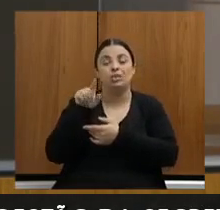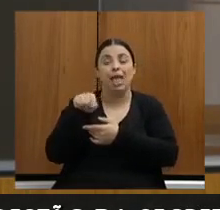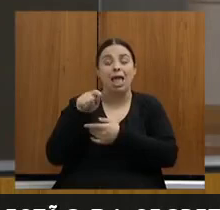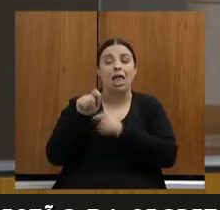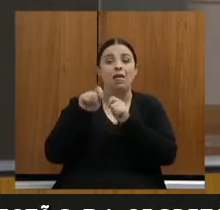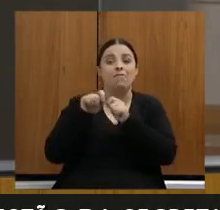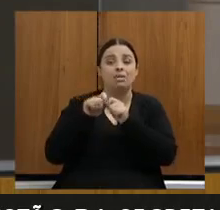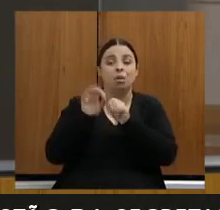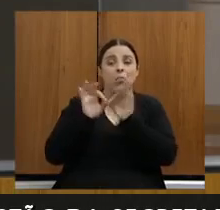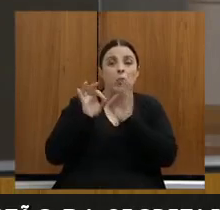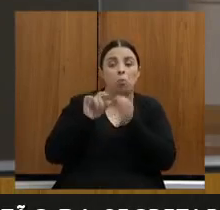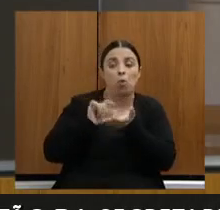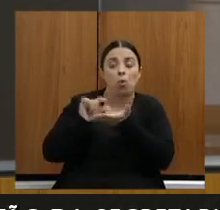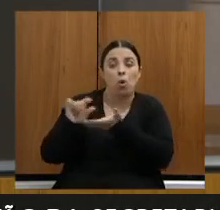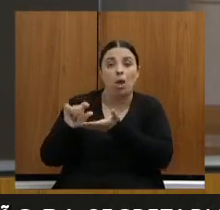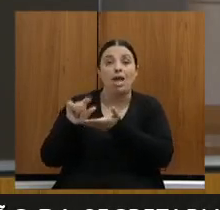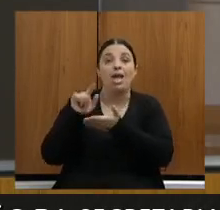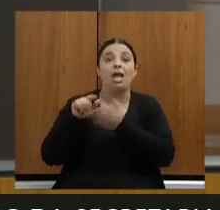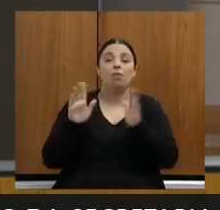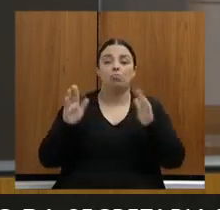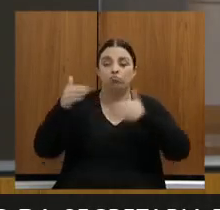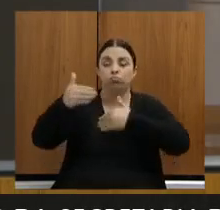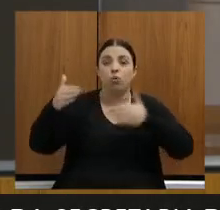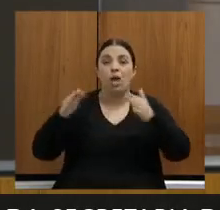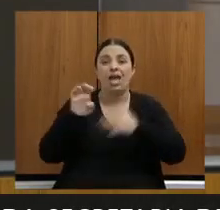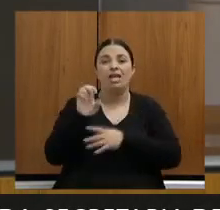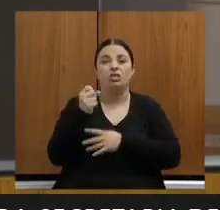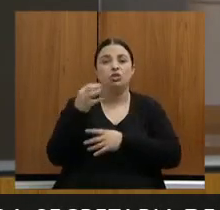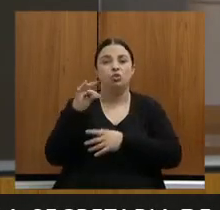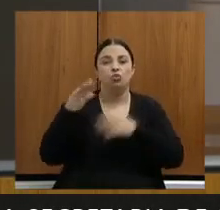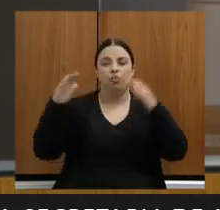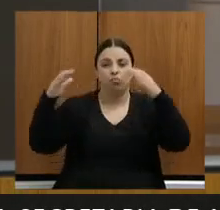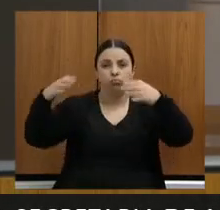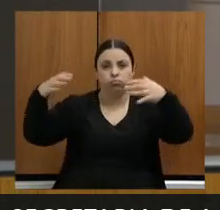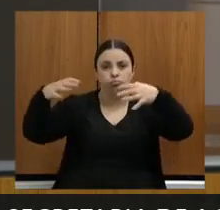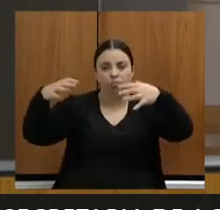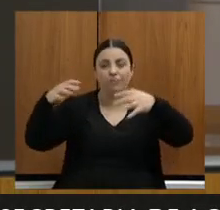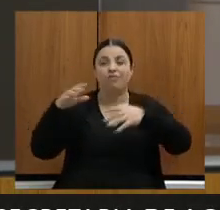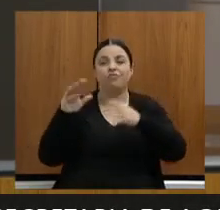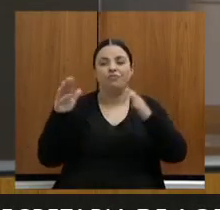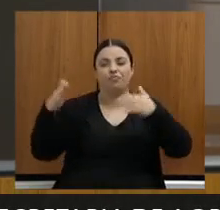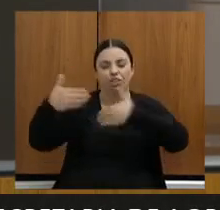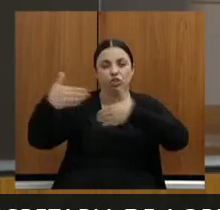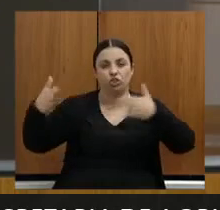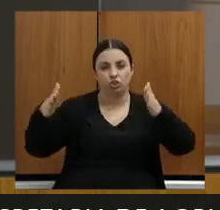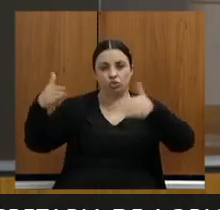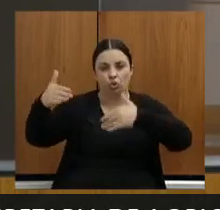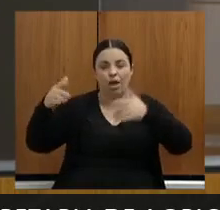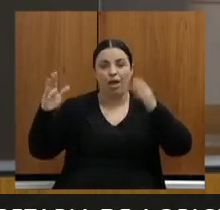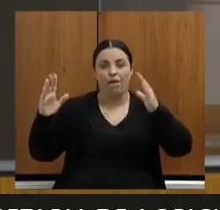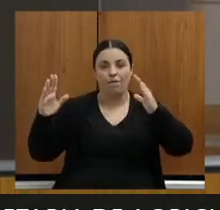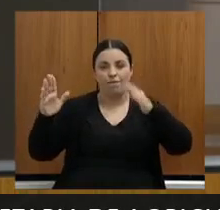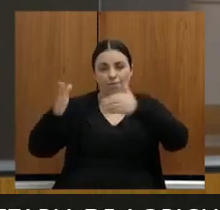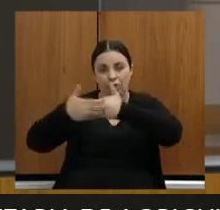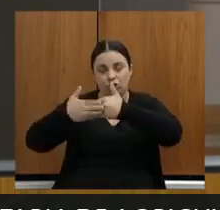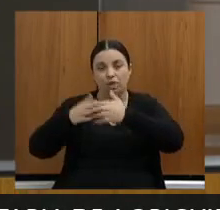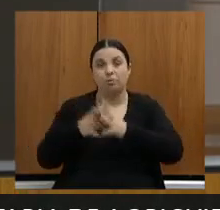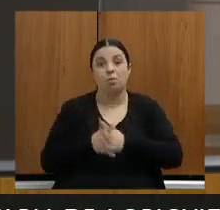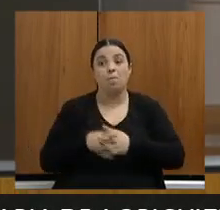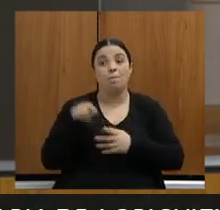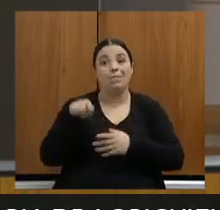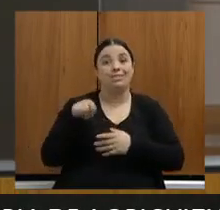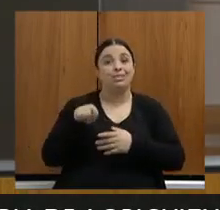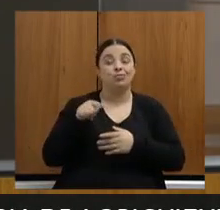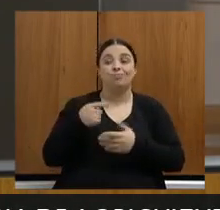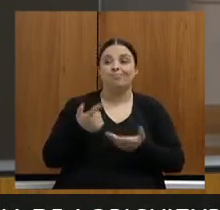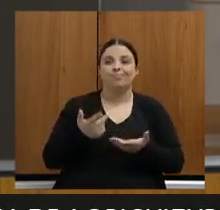e não e não no solo acabou gerando uma onda de interdições e muito e multas aos produtores